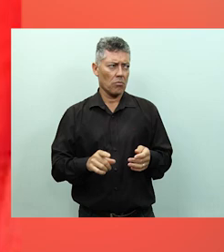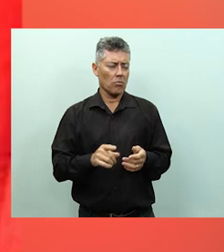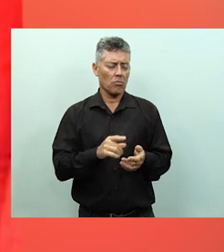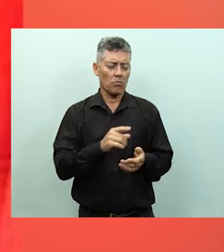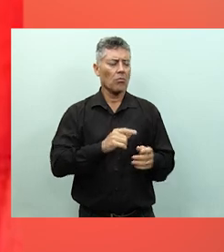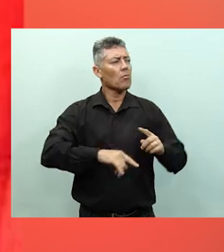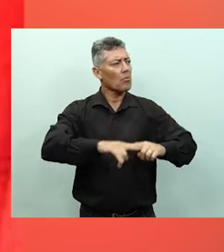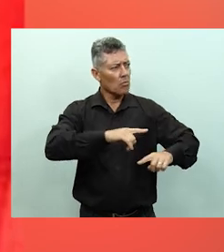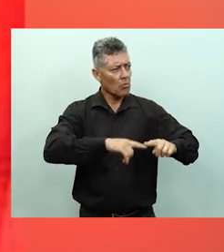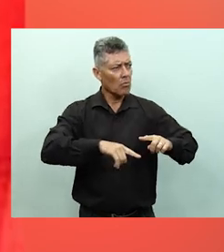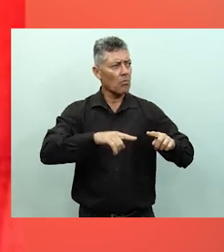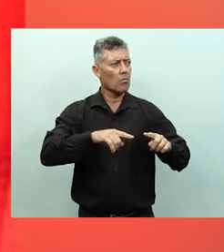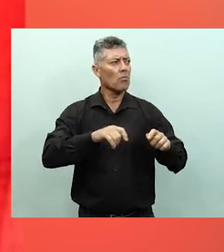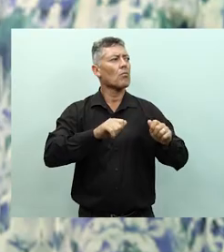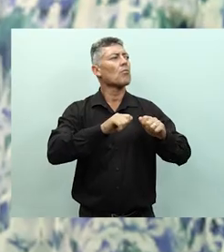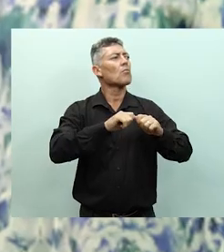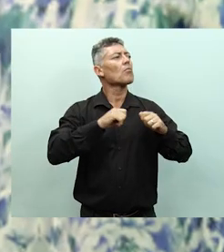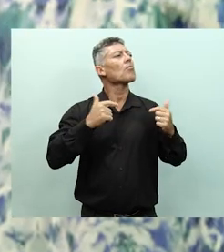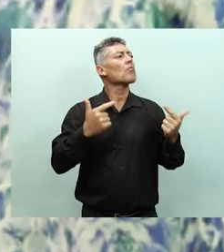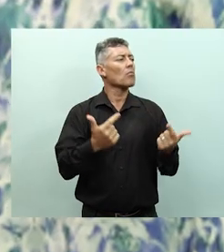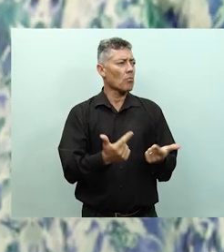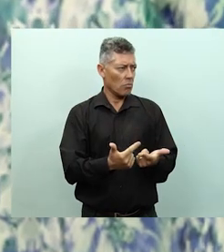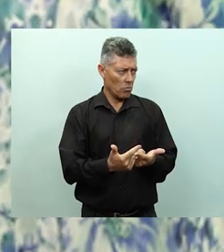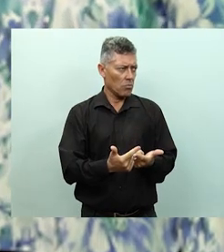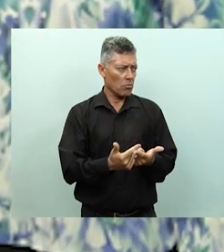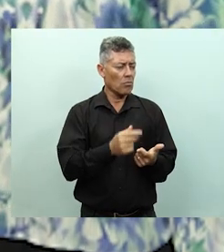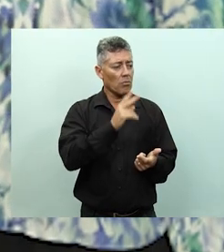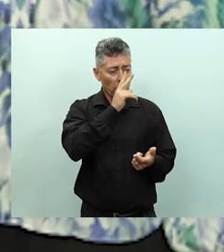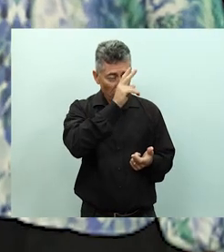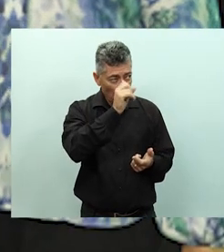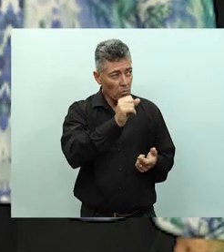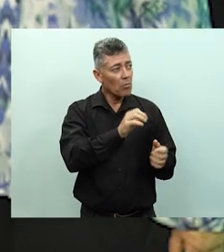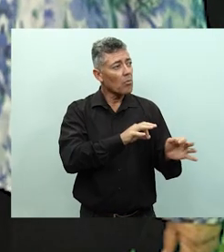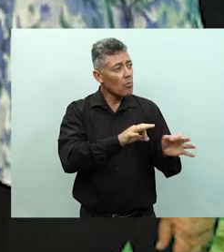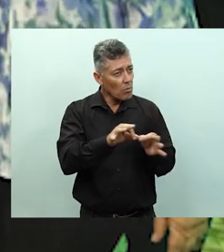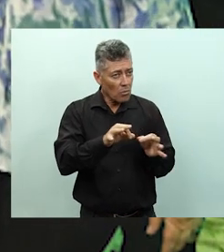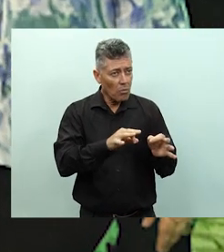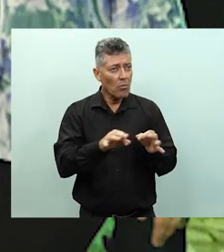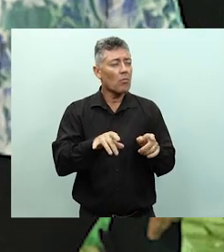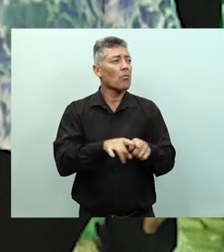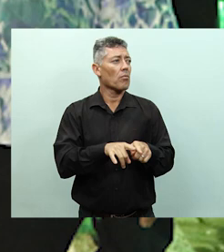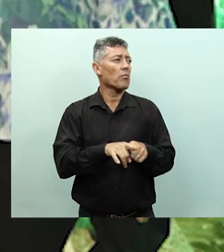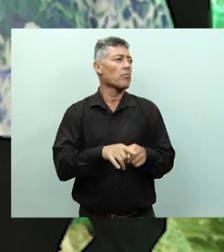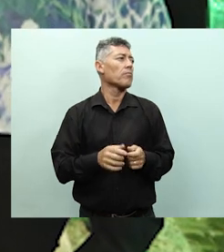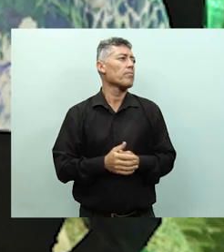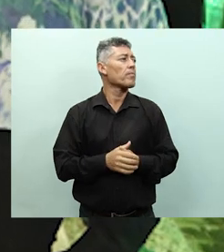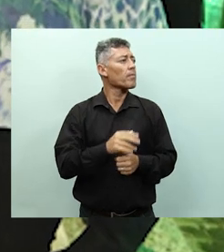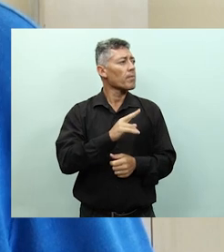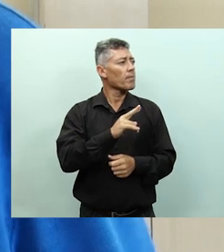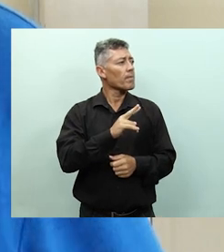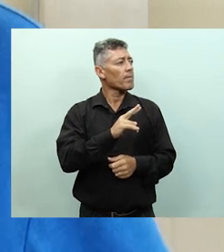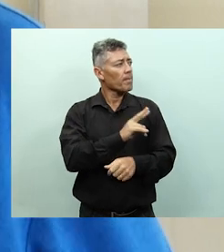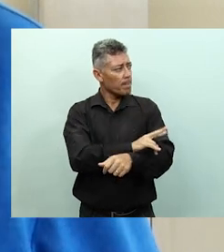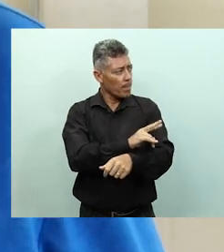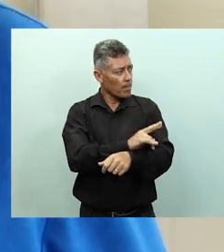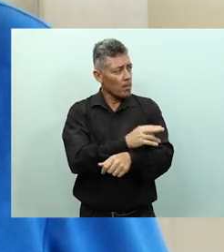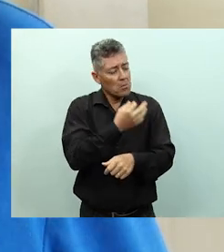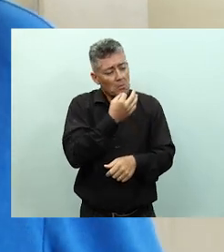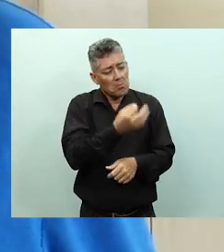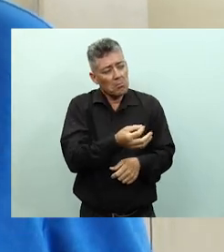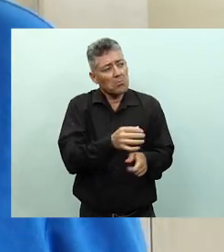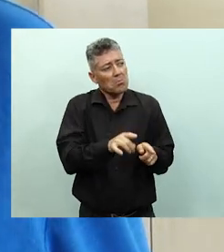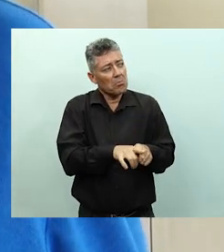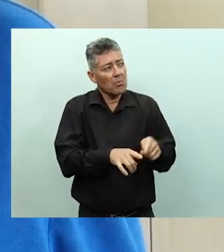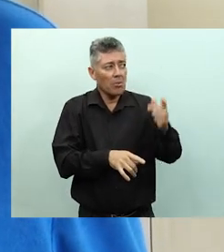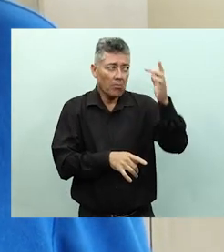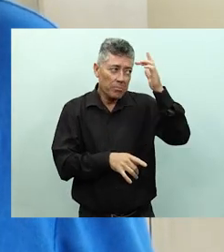e líder do governo Vilma na Assembleia Legislativa, destacou o poder de articulação da guerreira. Vilma podia até ter a